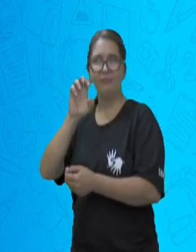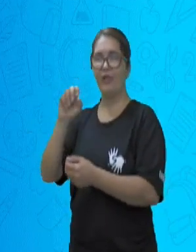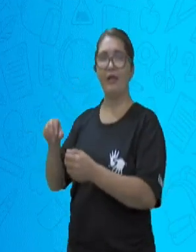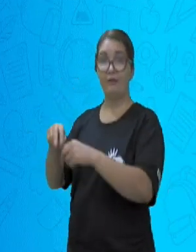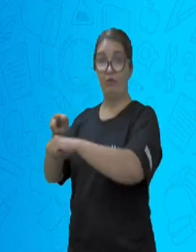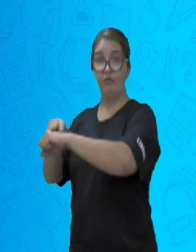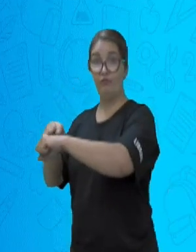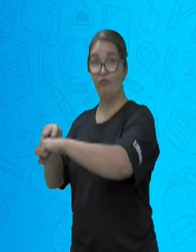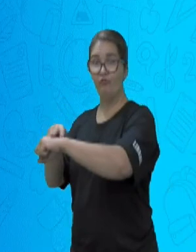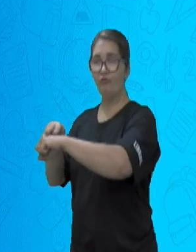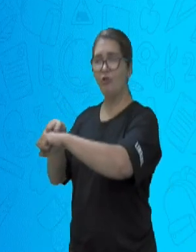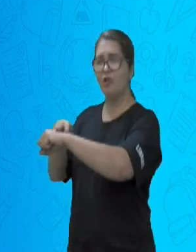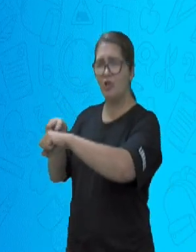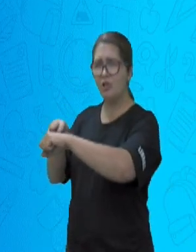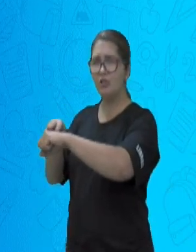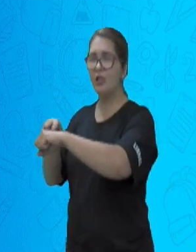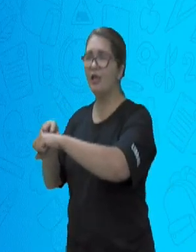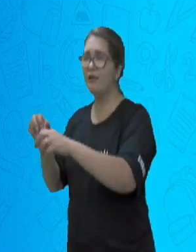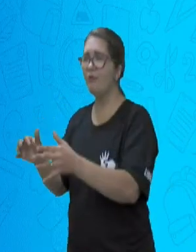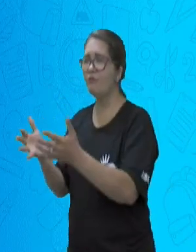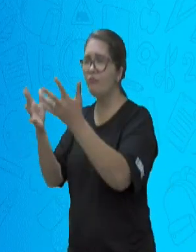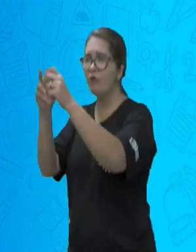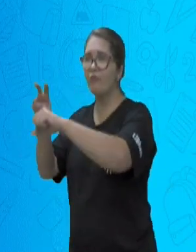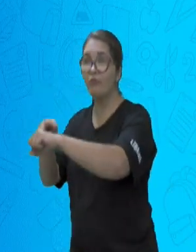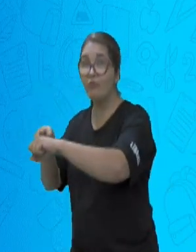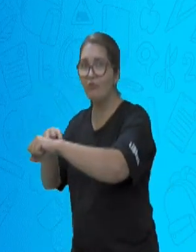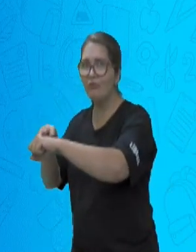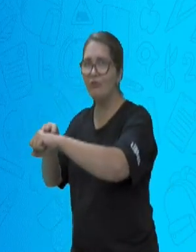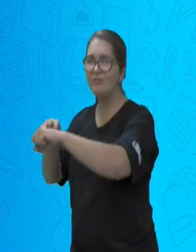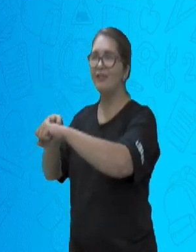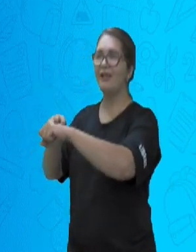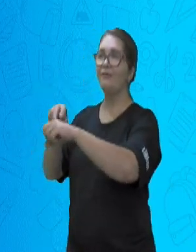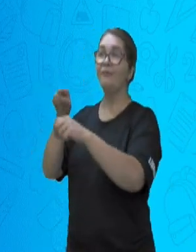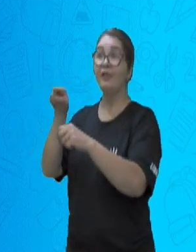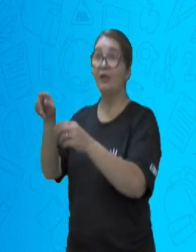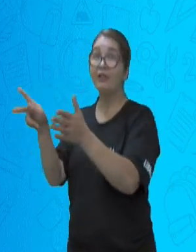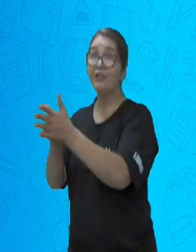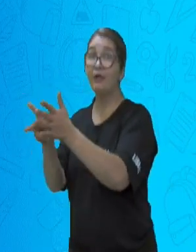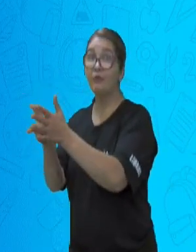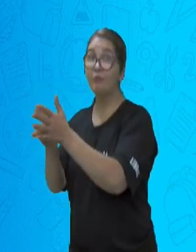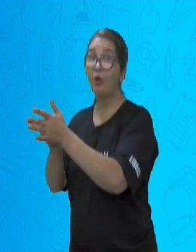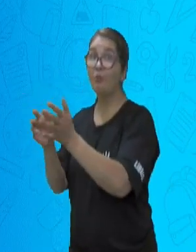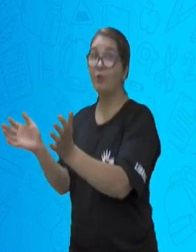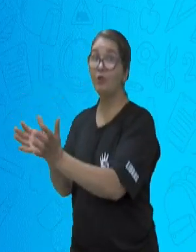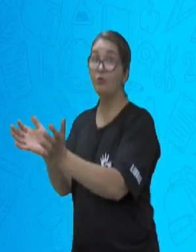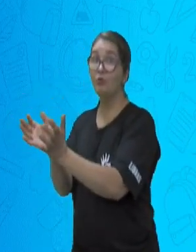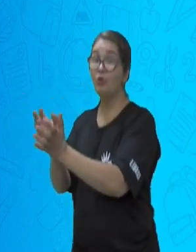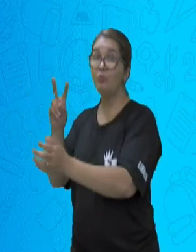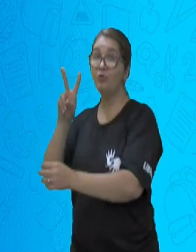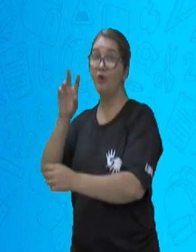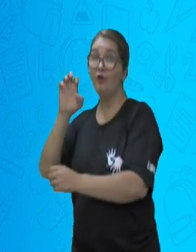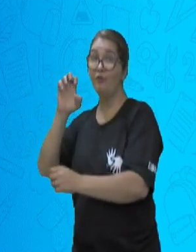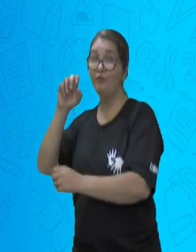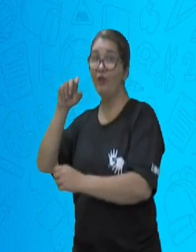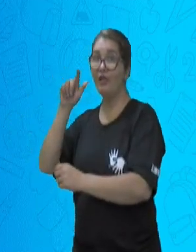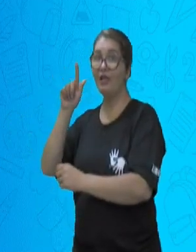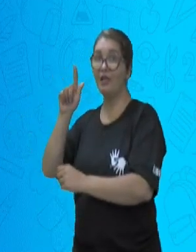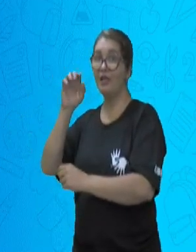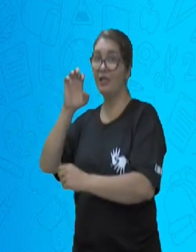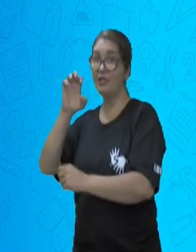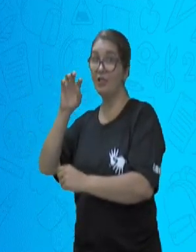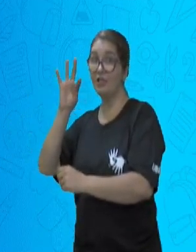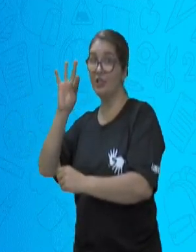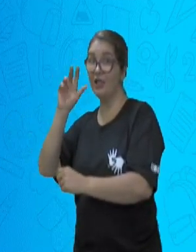uma dica. A couve é de origem vegetal, ela é um vegetal. Então, você bebeu muita